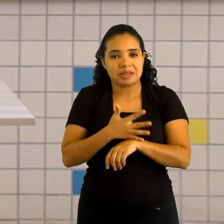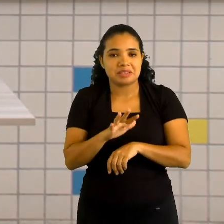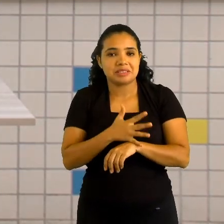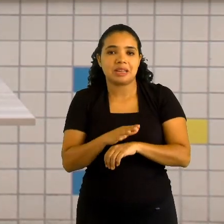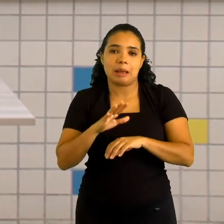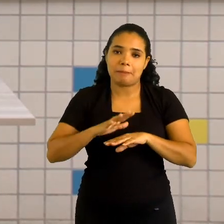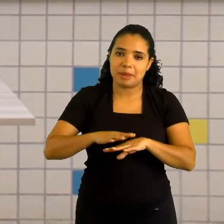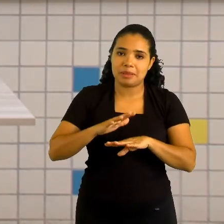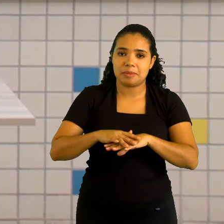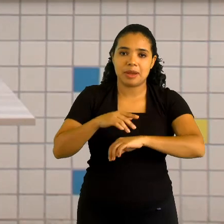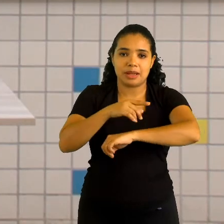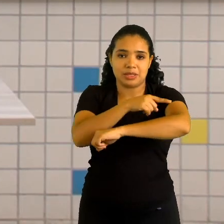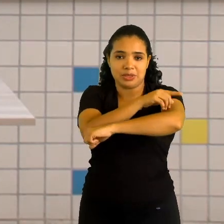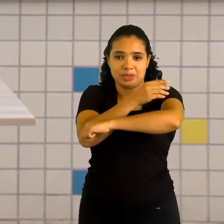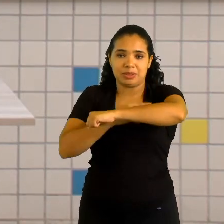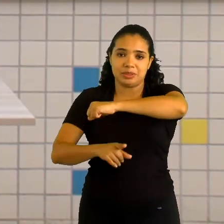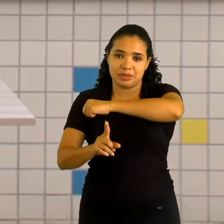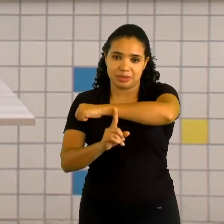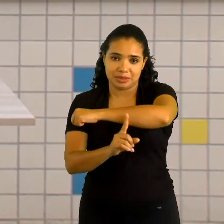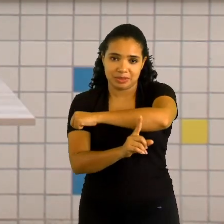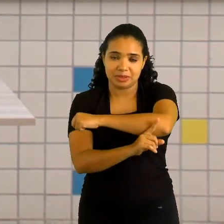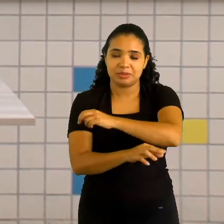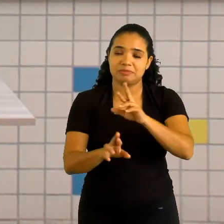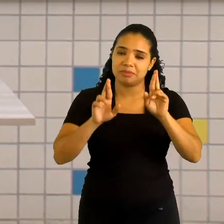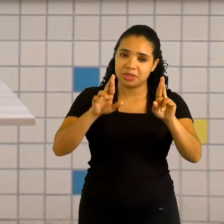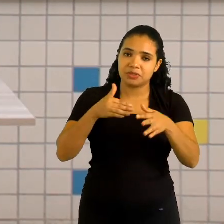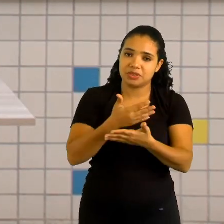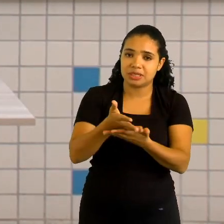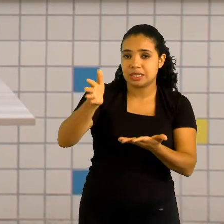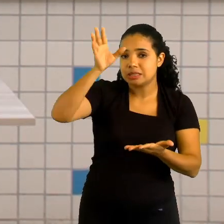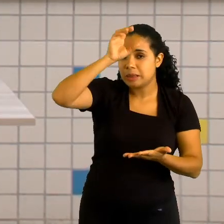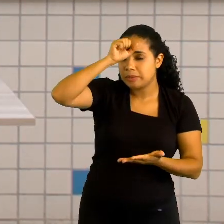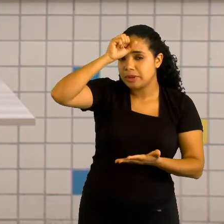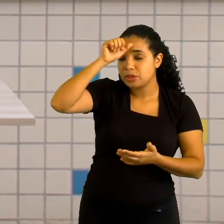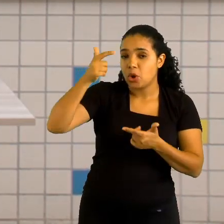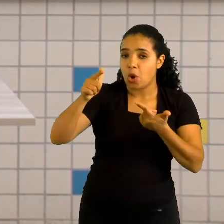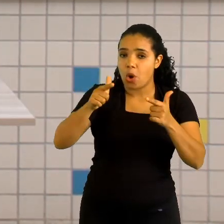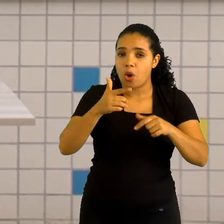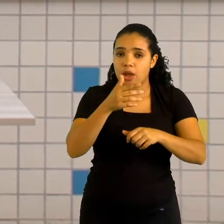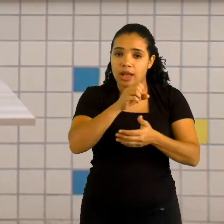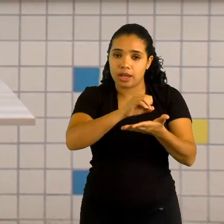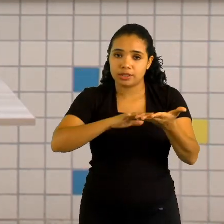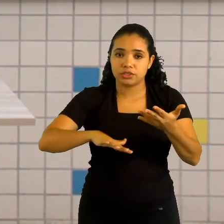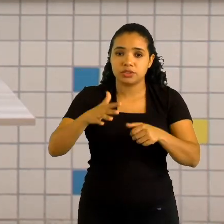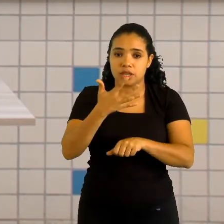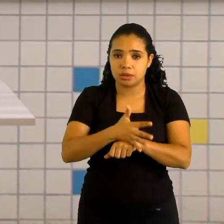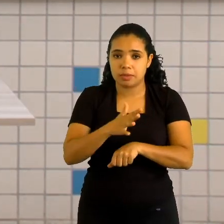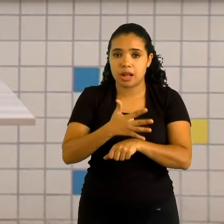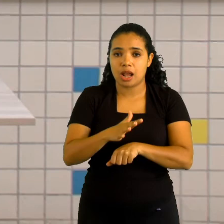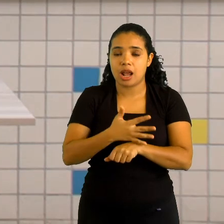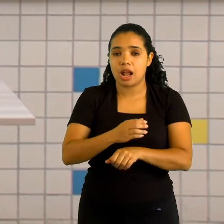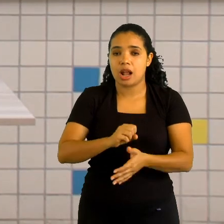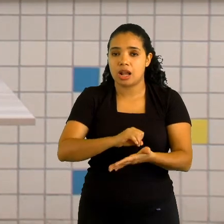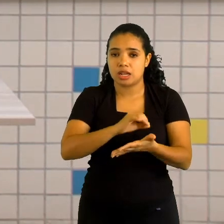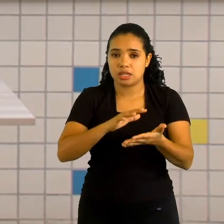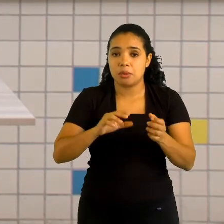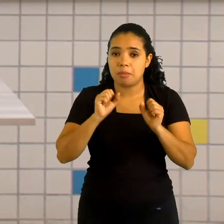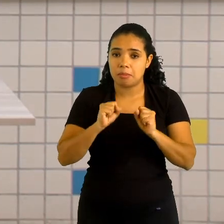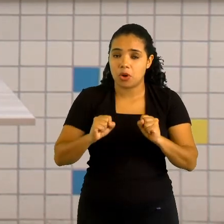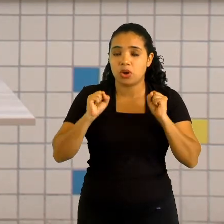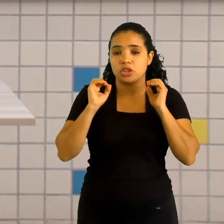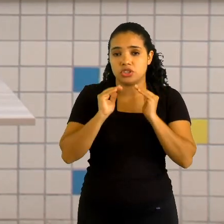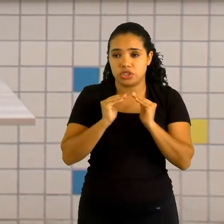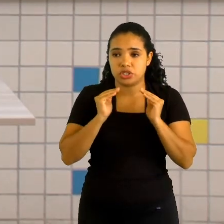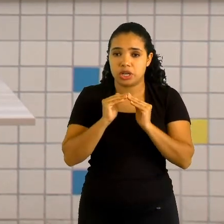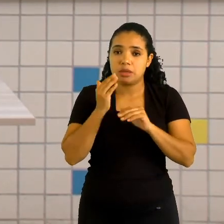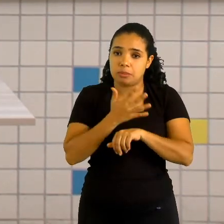reta numérica. Espero que vocês tenham aprendido. Tem alguns outros exercícios aí na atividade, vocês podem fazer em casa. Eu não vou fazer aqui,